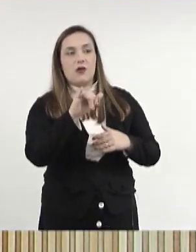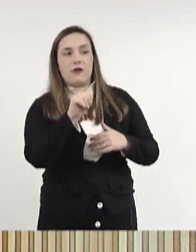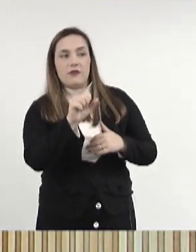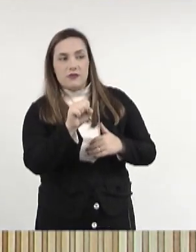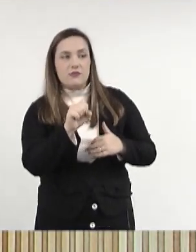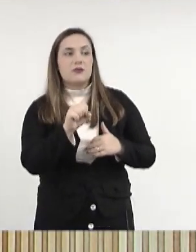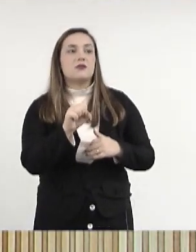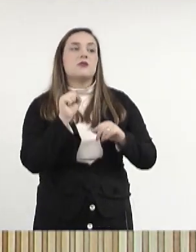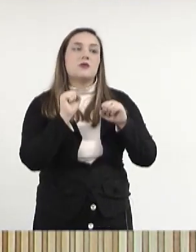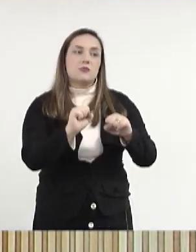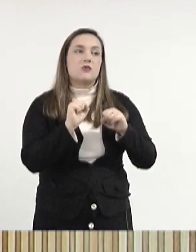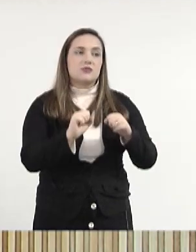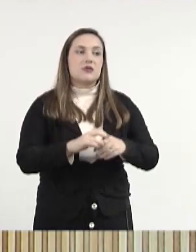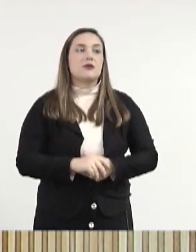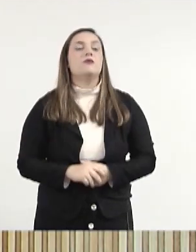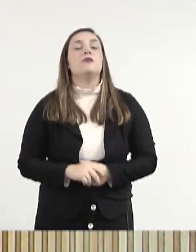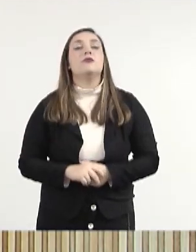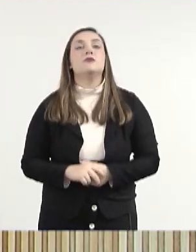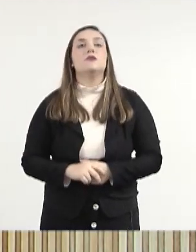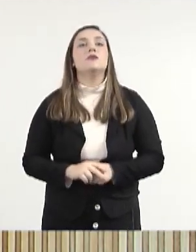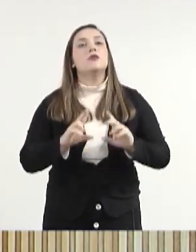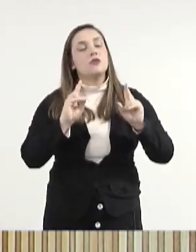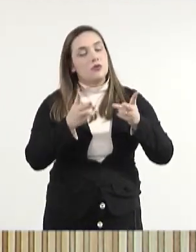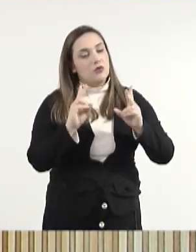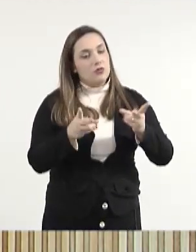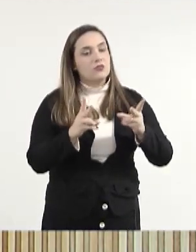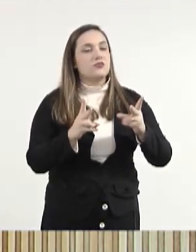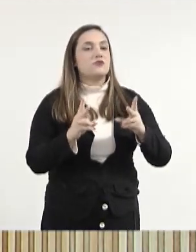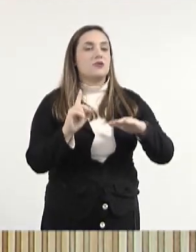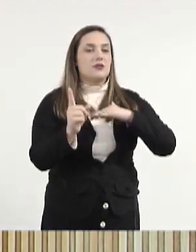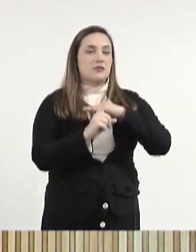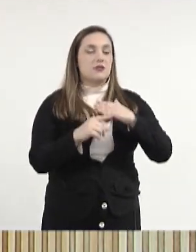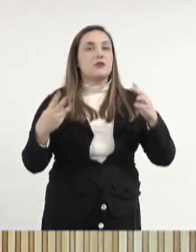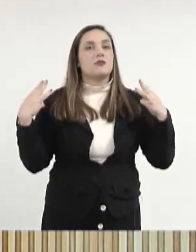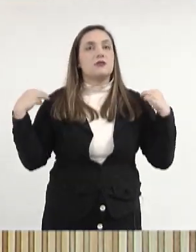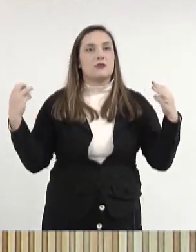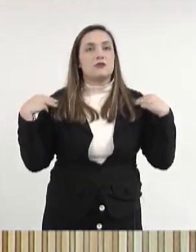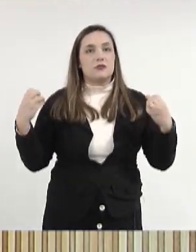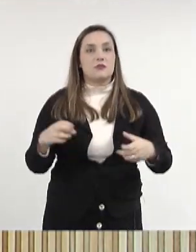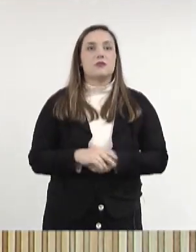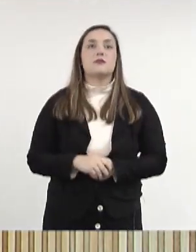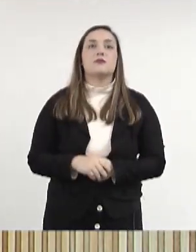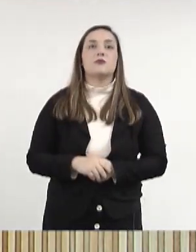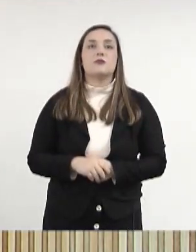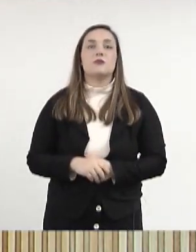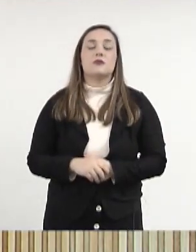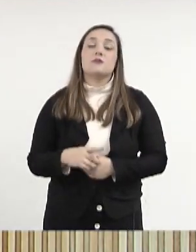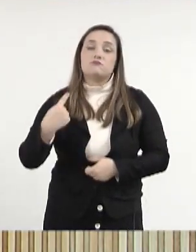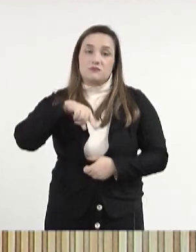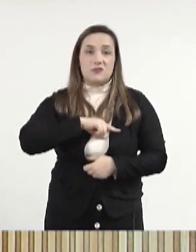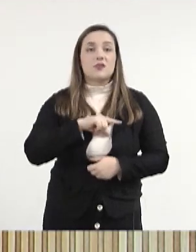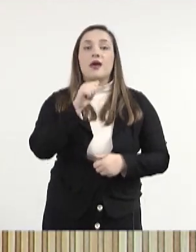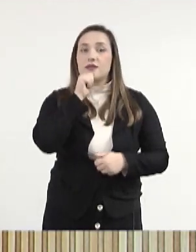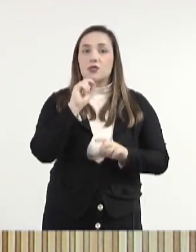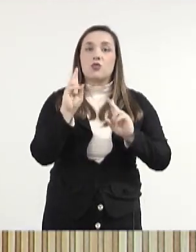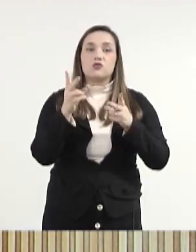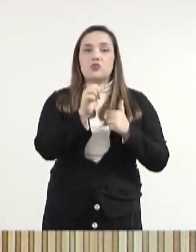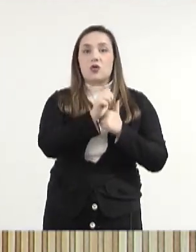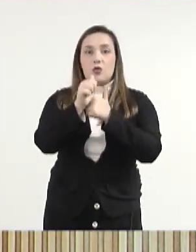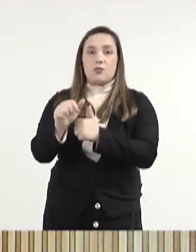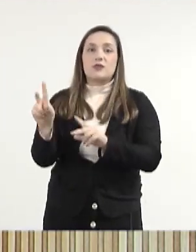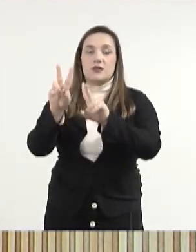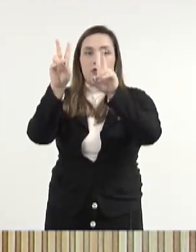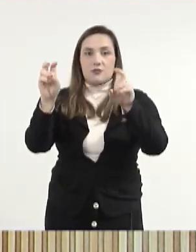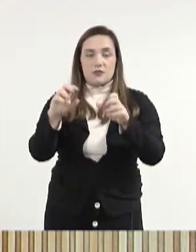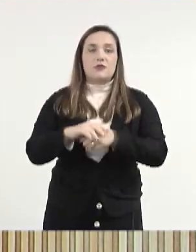dessas rodovias, possa continuar atendendo aos motoristas? A gente segue acompanhando esse assunto aqui na TV